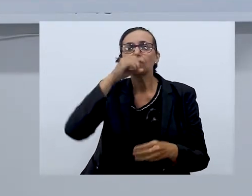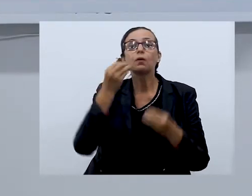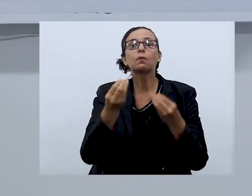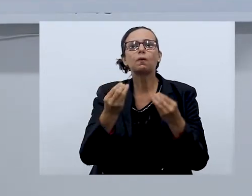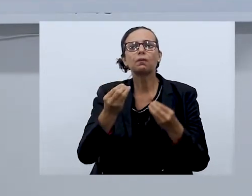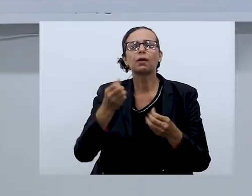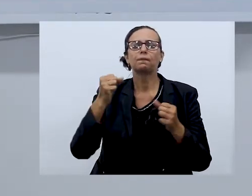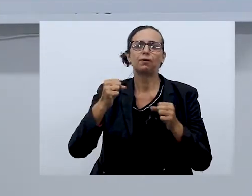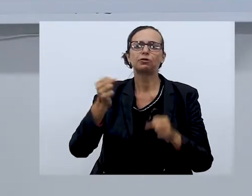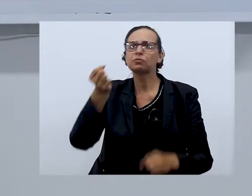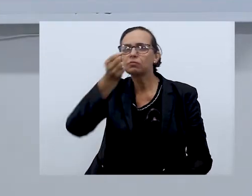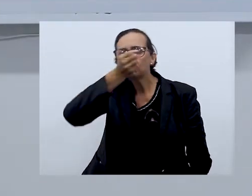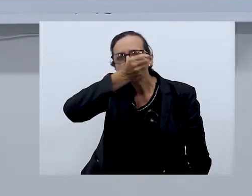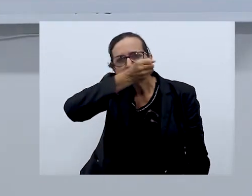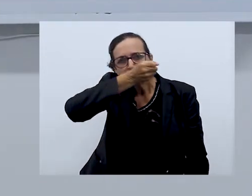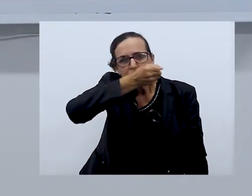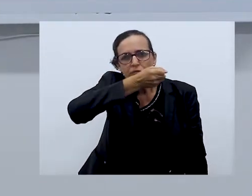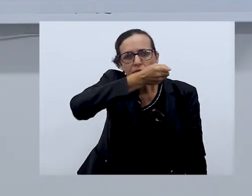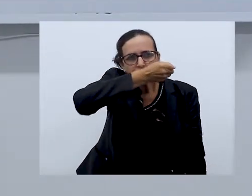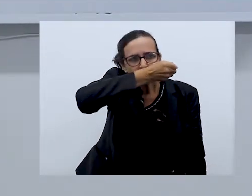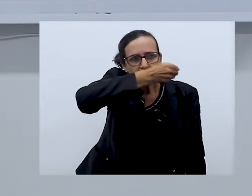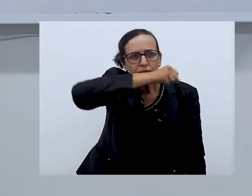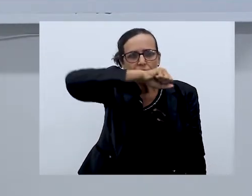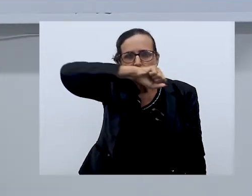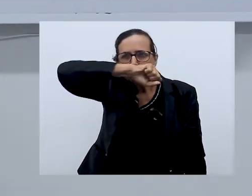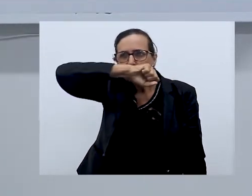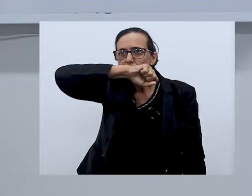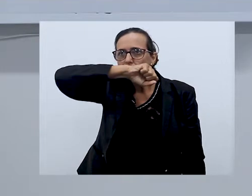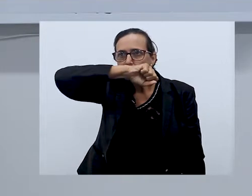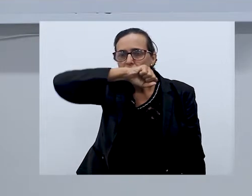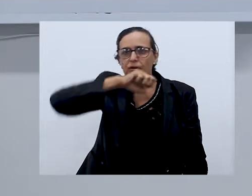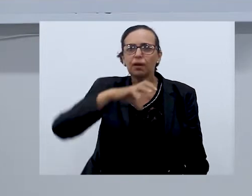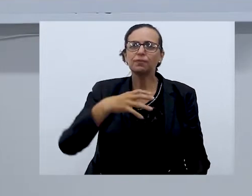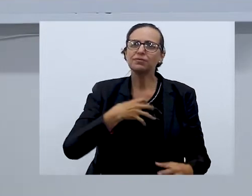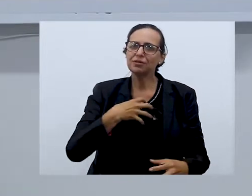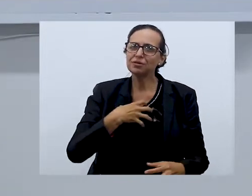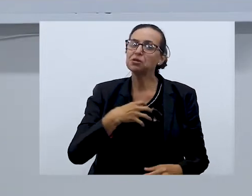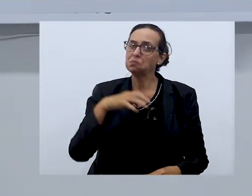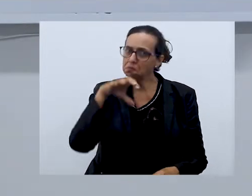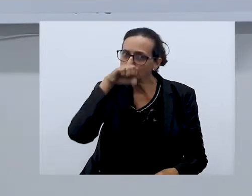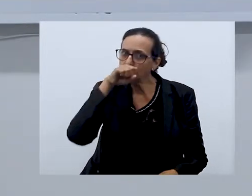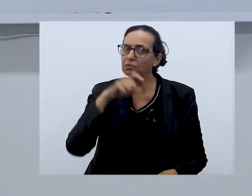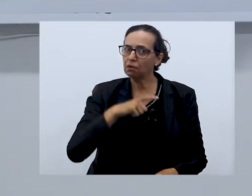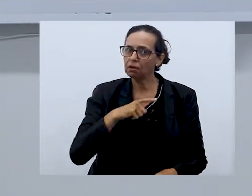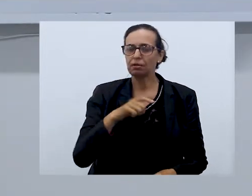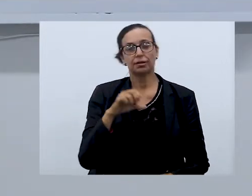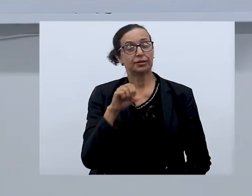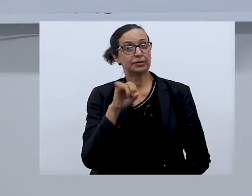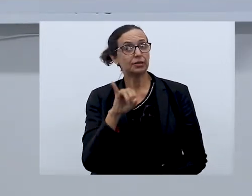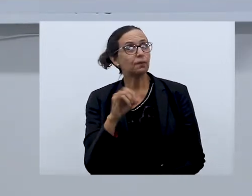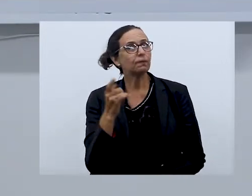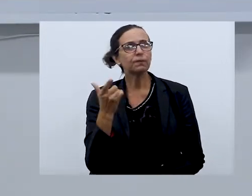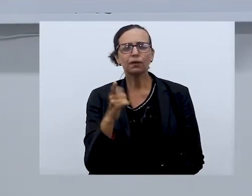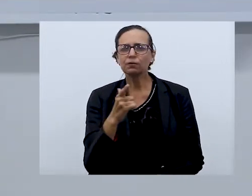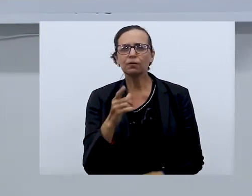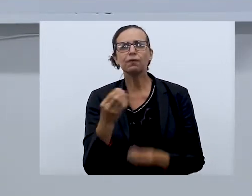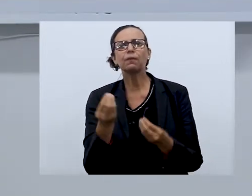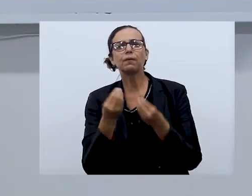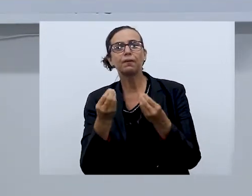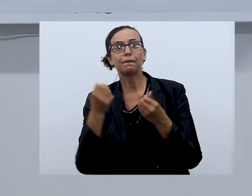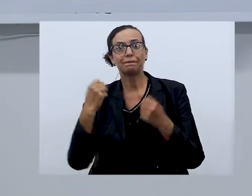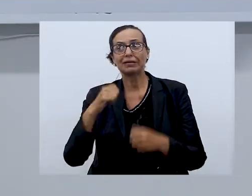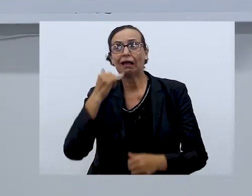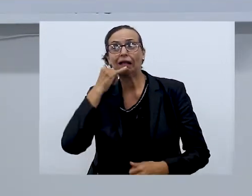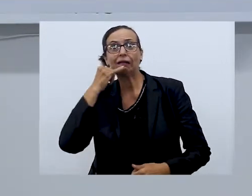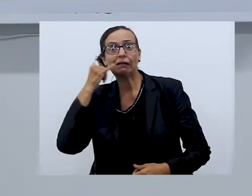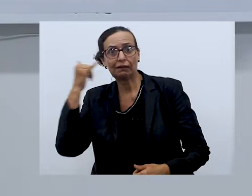está respirando. Você pode encostar o seu punho no nariz da pessoa e verificar. Se